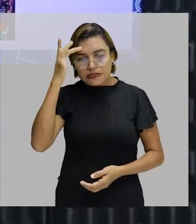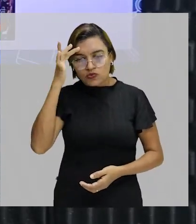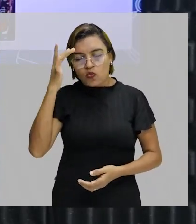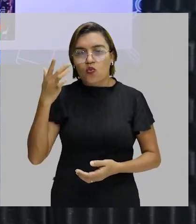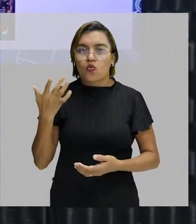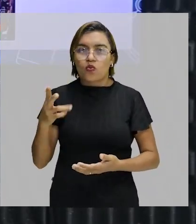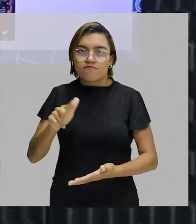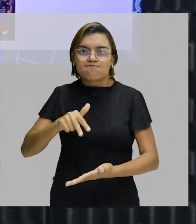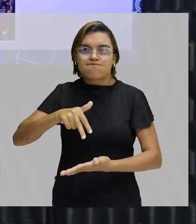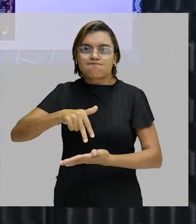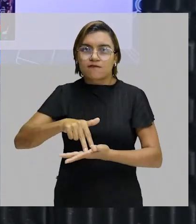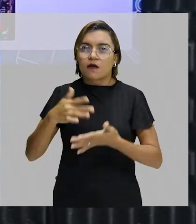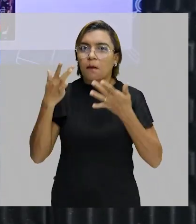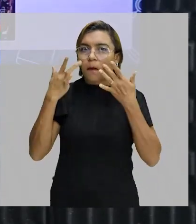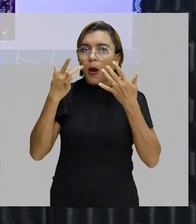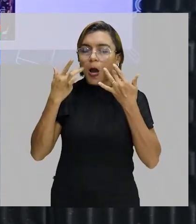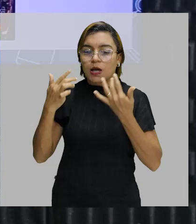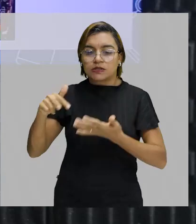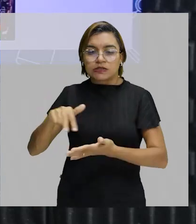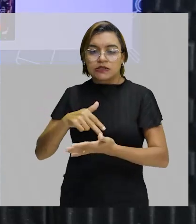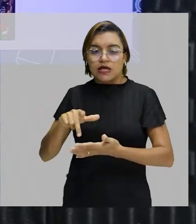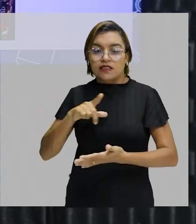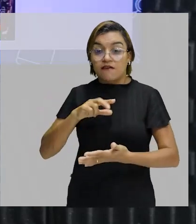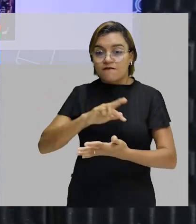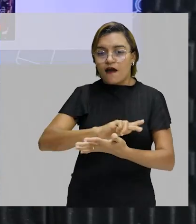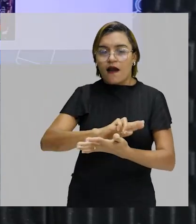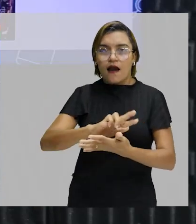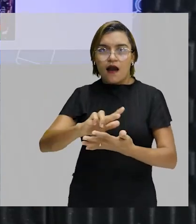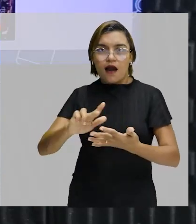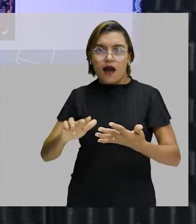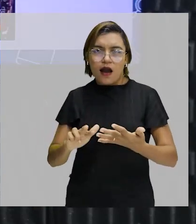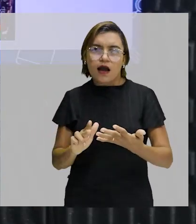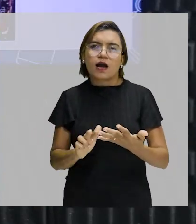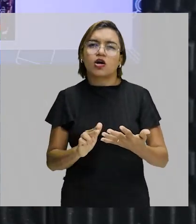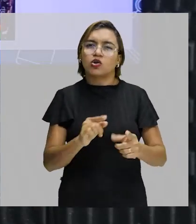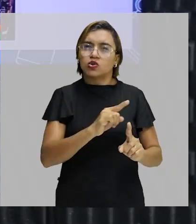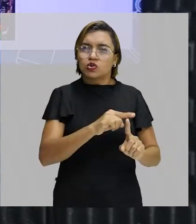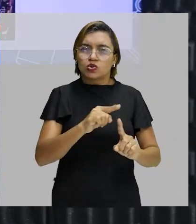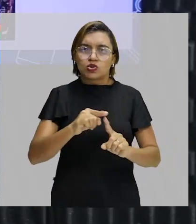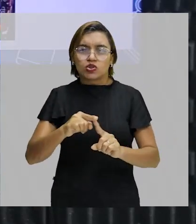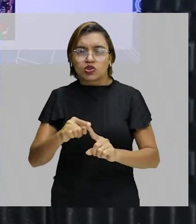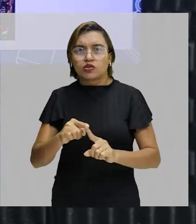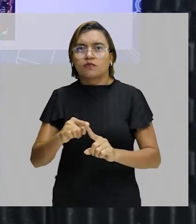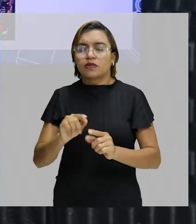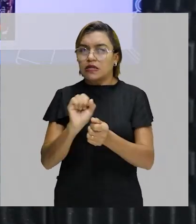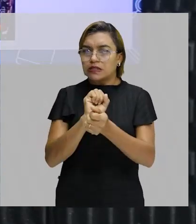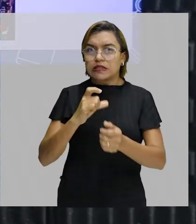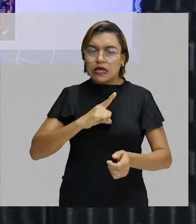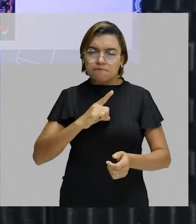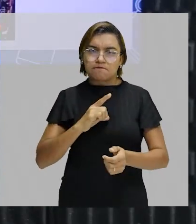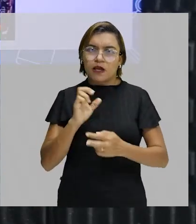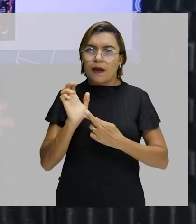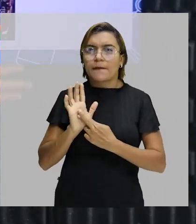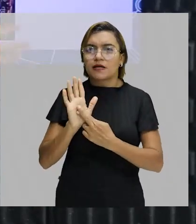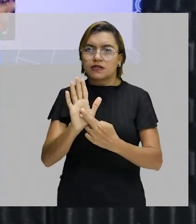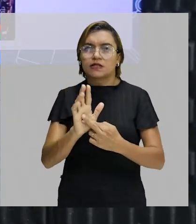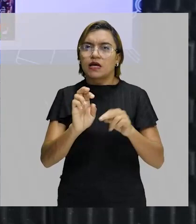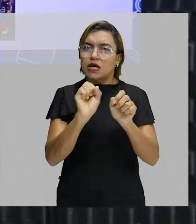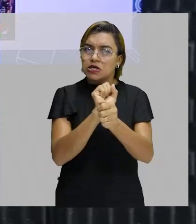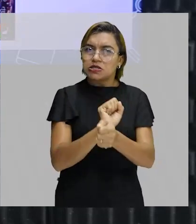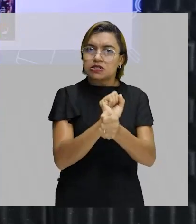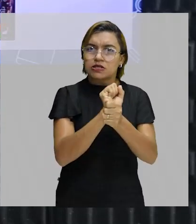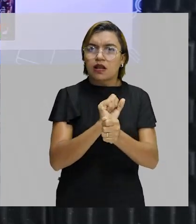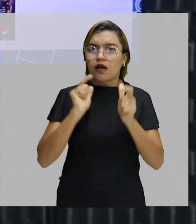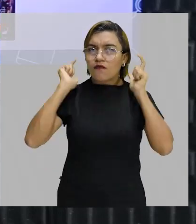conde, a condessa, os vassalos, os escravos, o rei, a rainha. Então tudo isso aqui